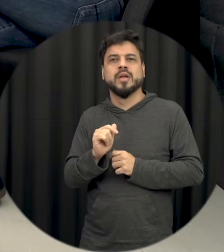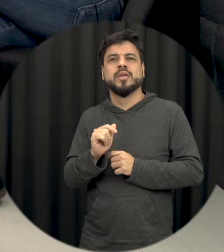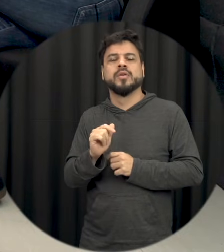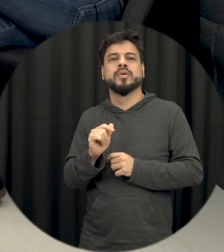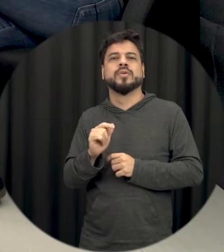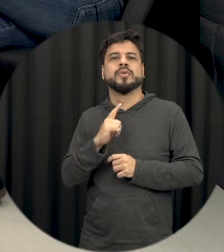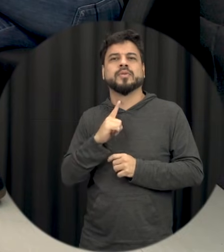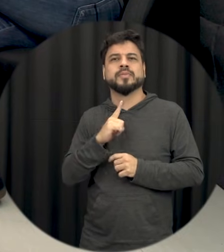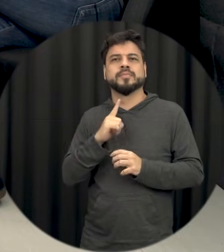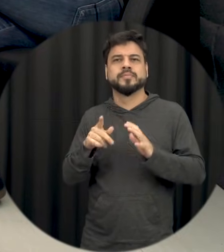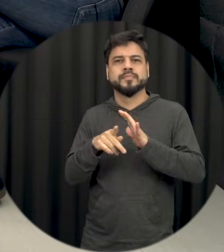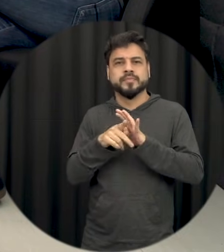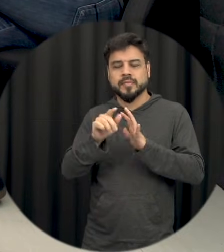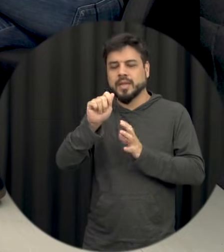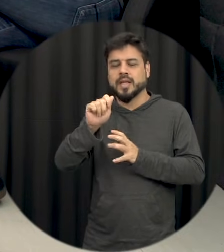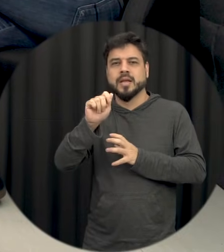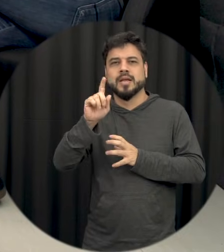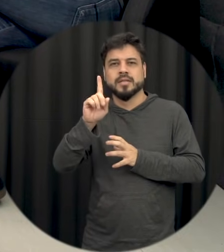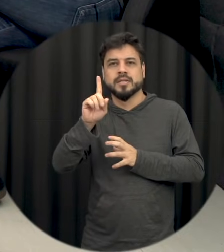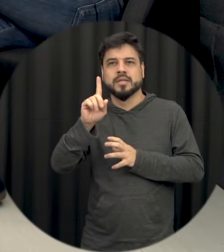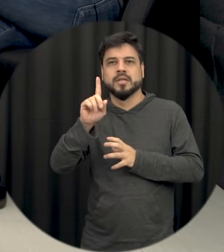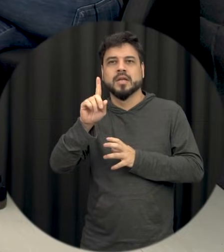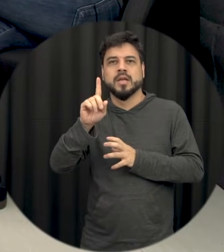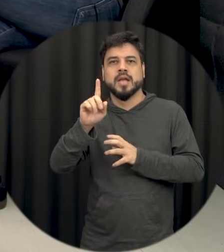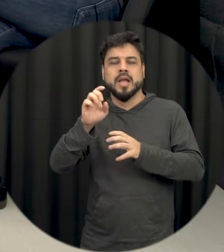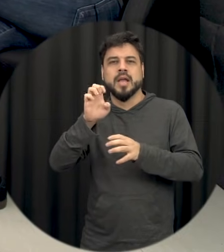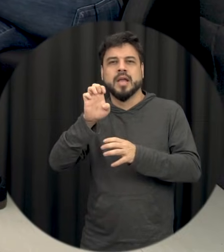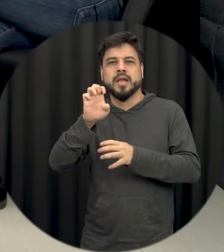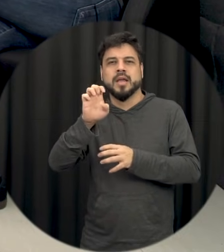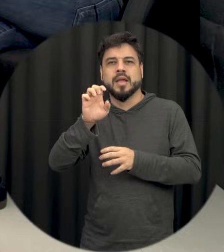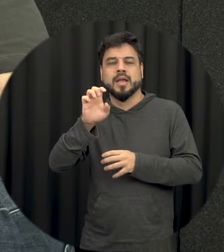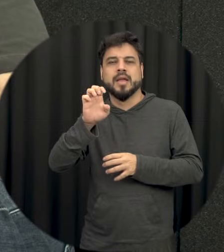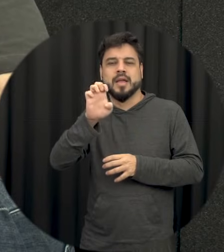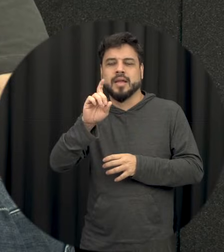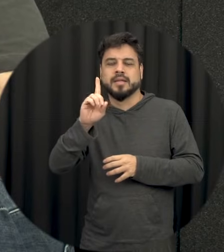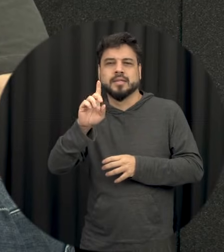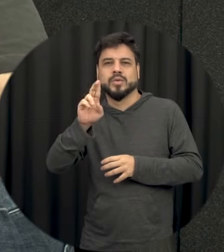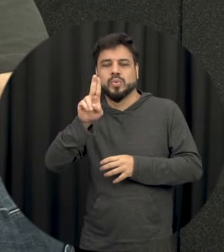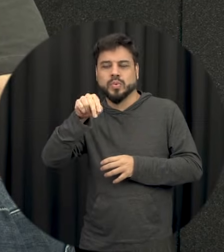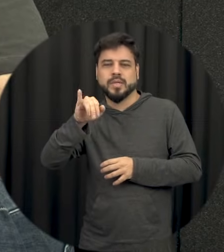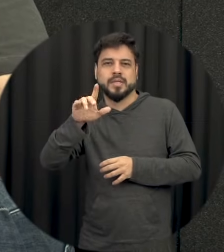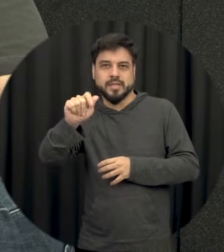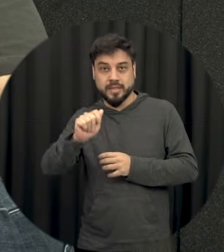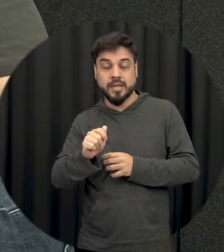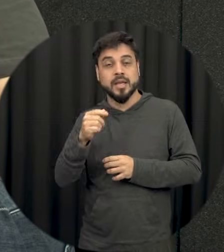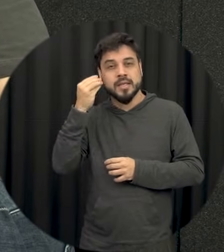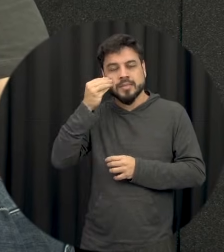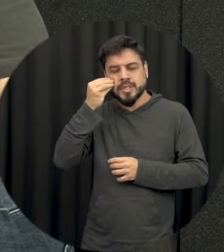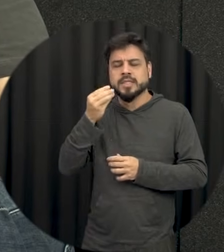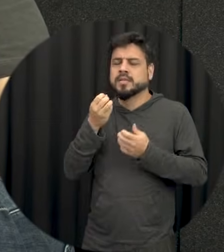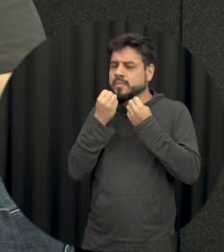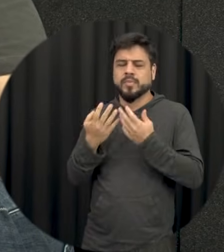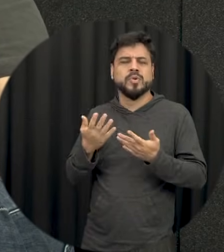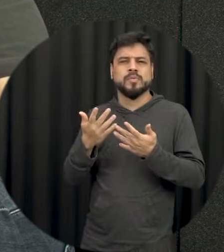um carinho, uma lembrança extraordinariamente carinhosa, rica dessa experiência com